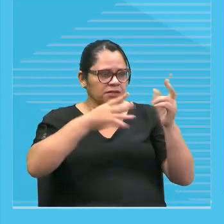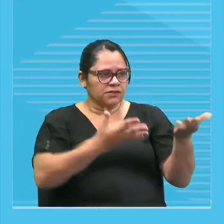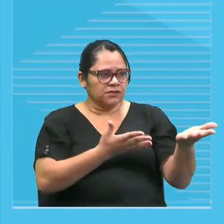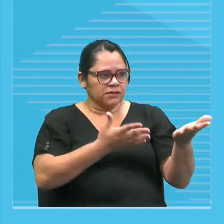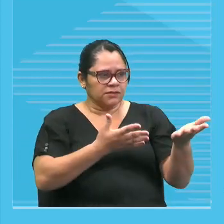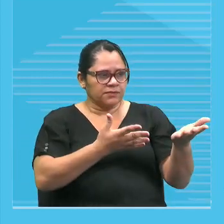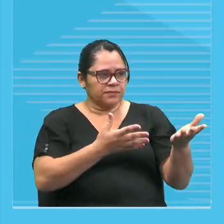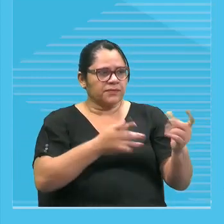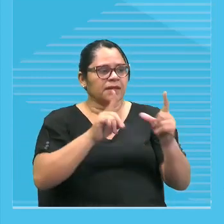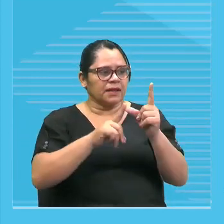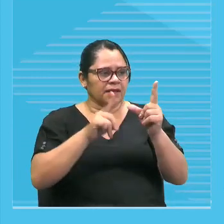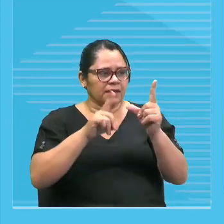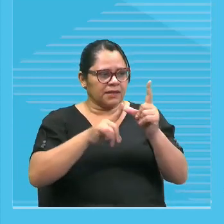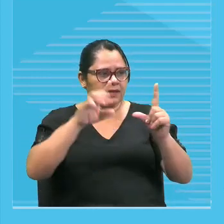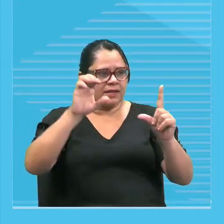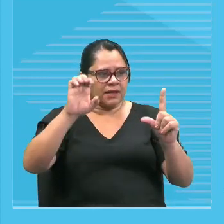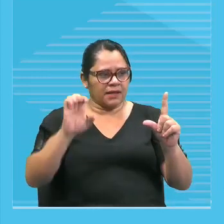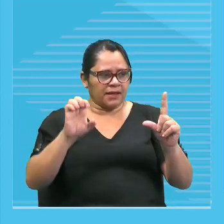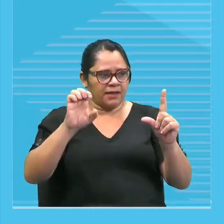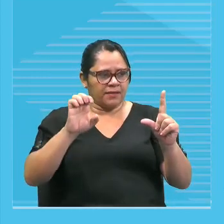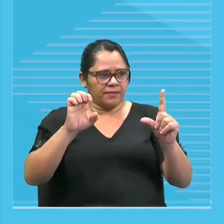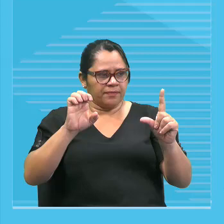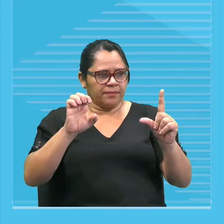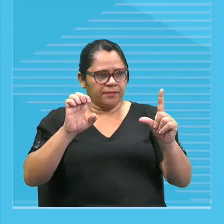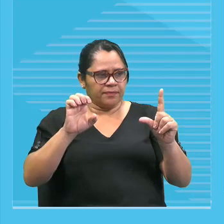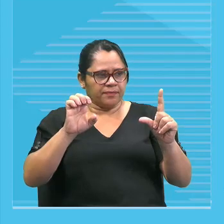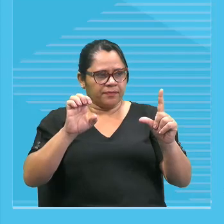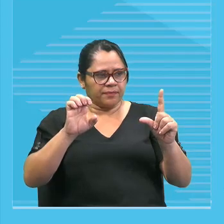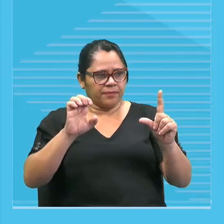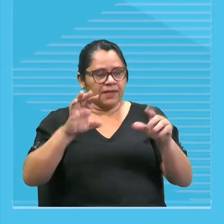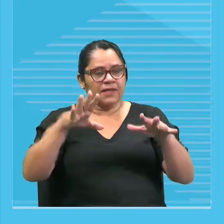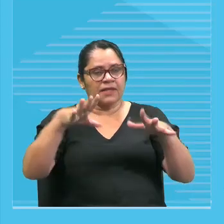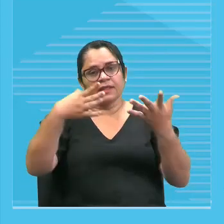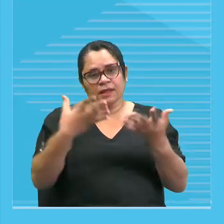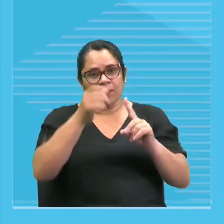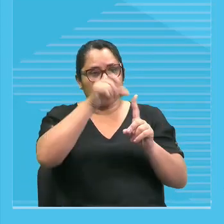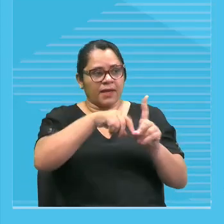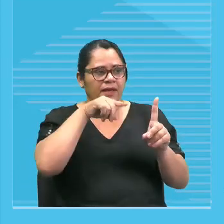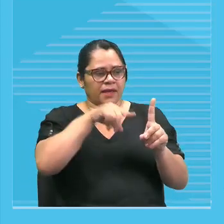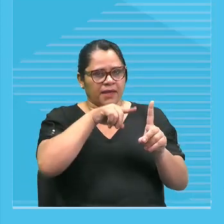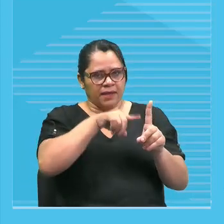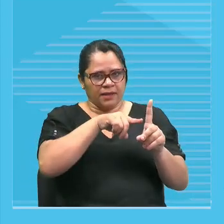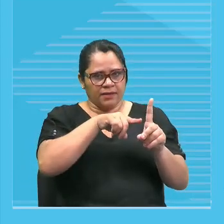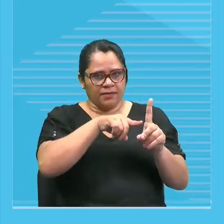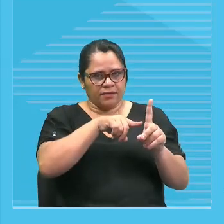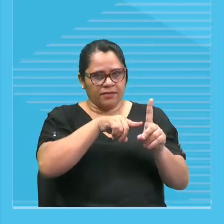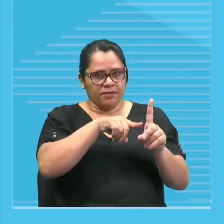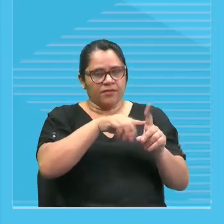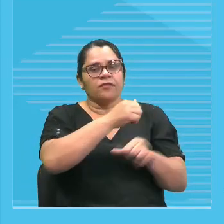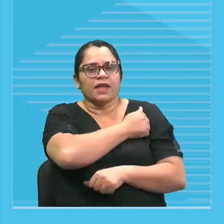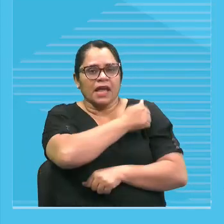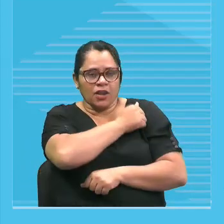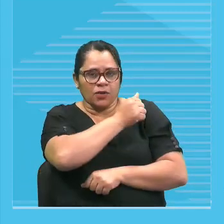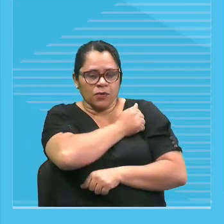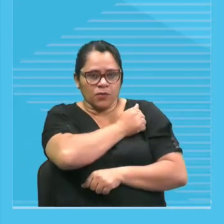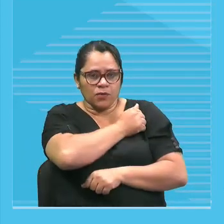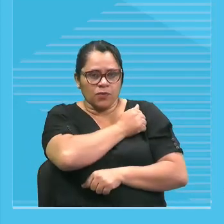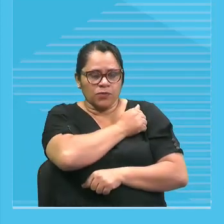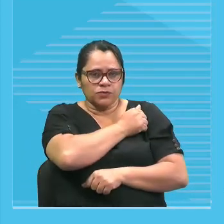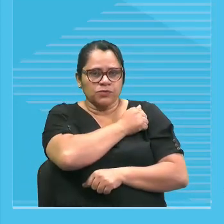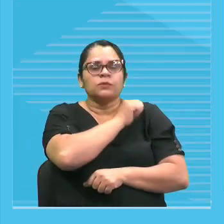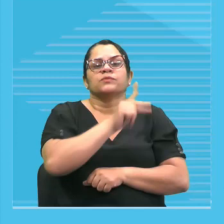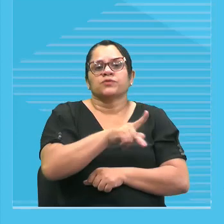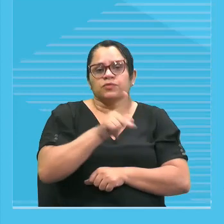acesse o culiar foi discípulo de Goia verdadeiro né verdadeiro foi